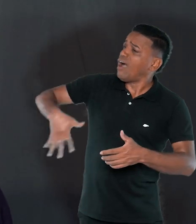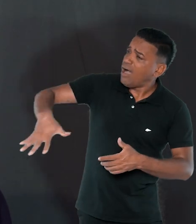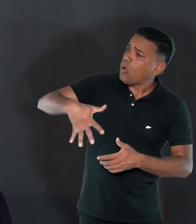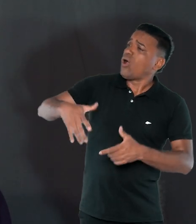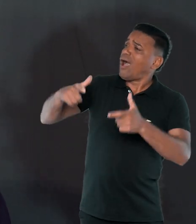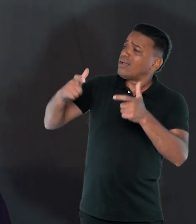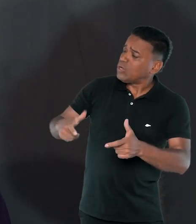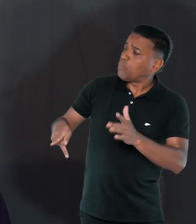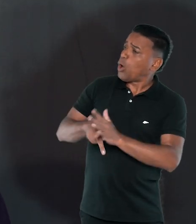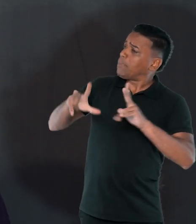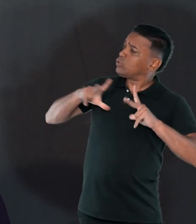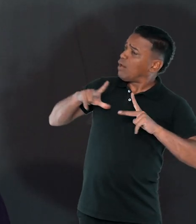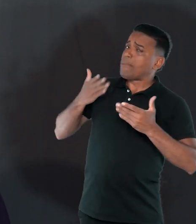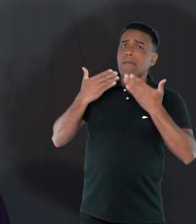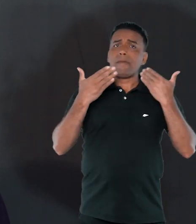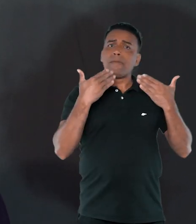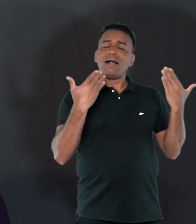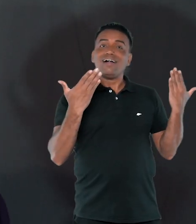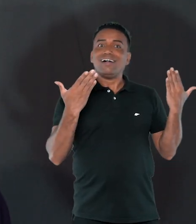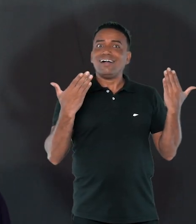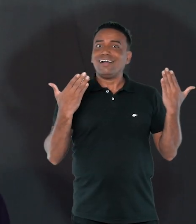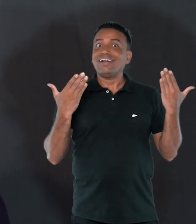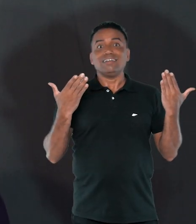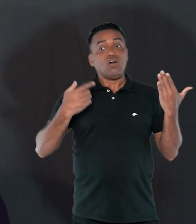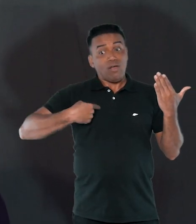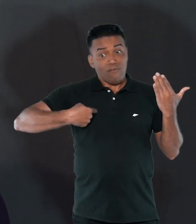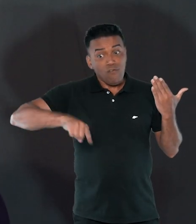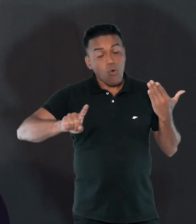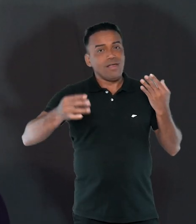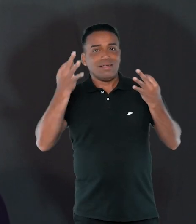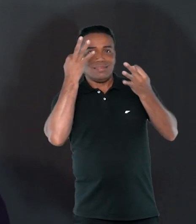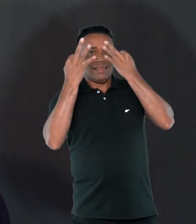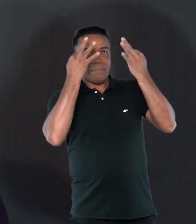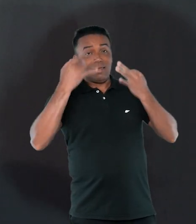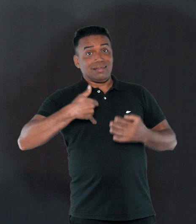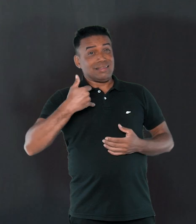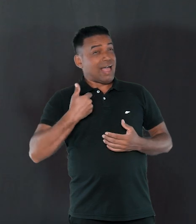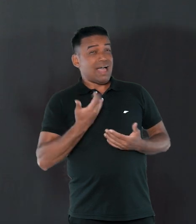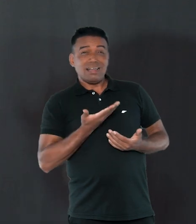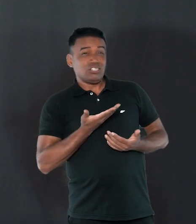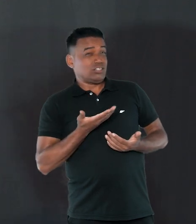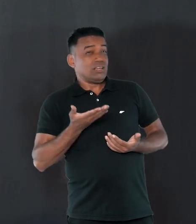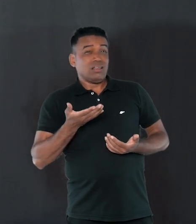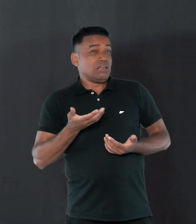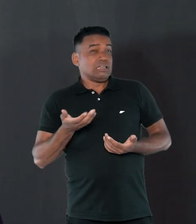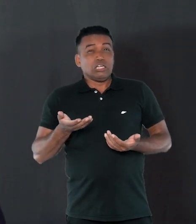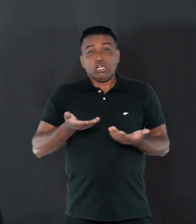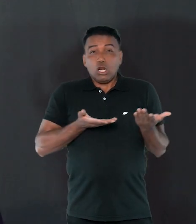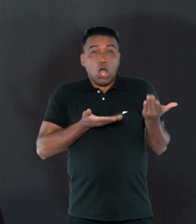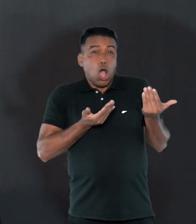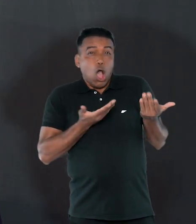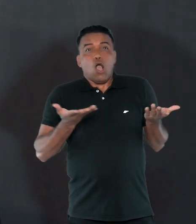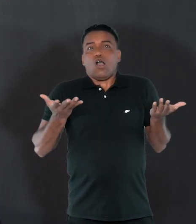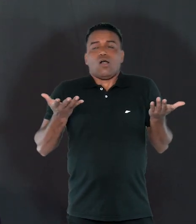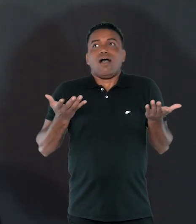para conversar. E essa ida à terapeuta, né, aos 13 anos de idade, virou um texto, uma carta minha